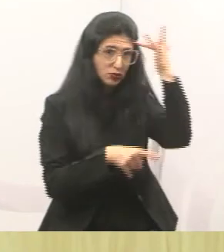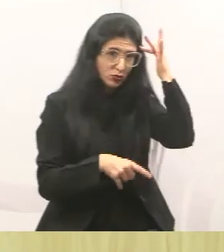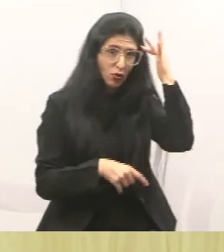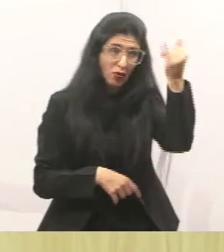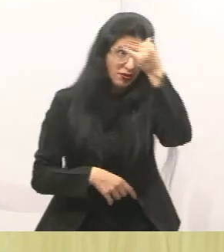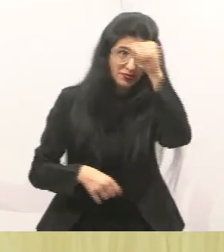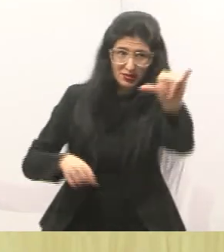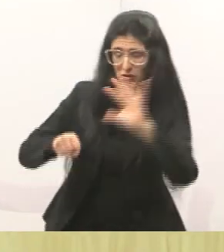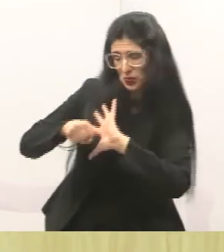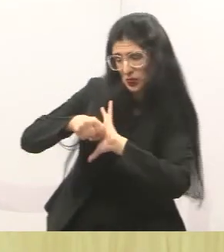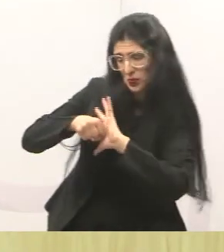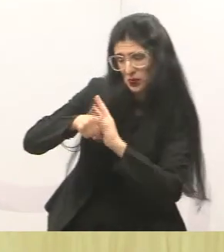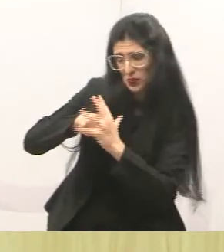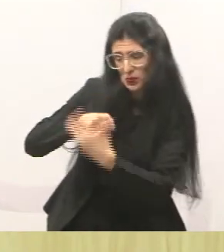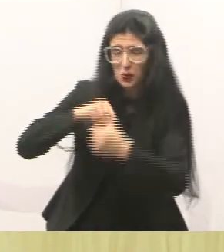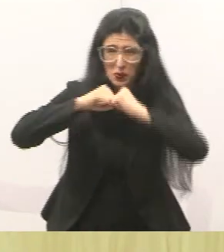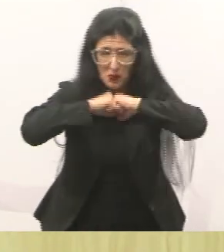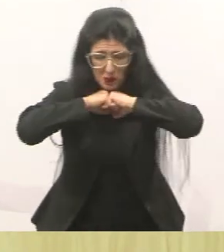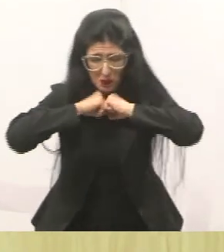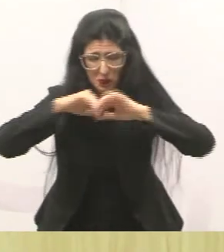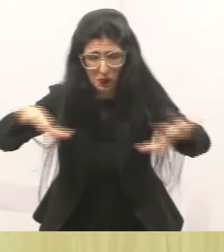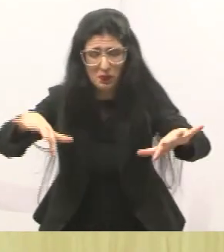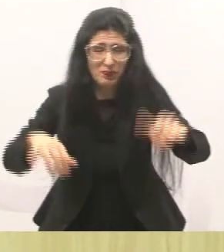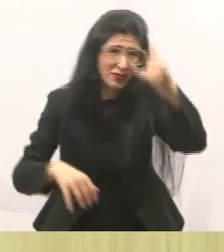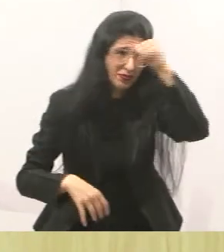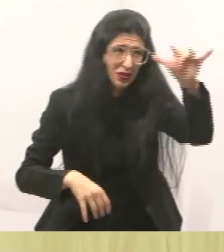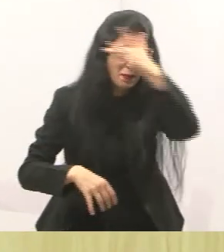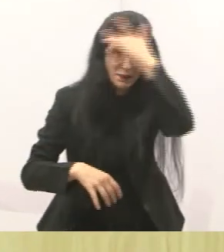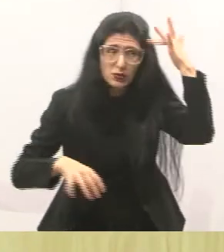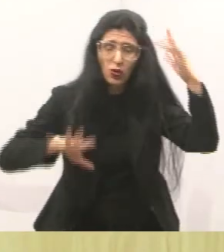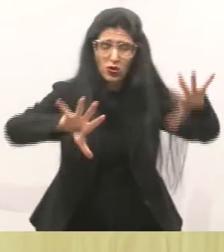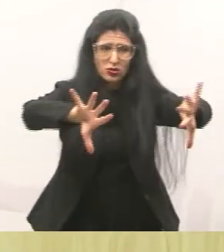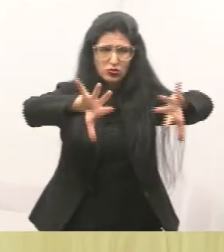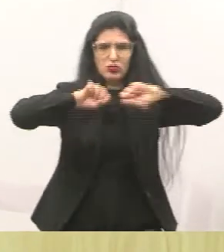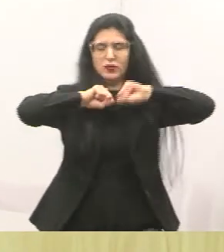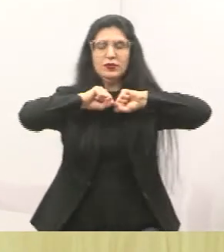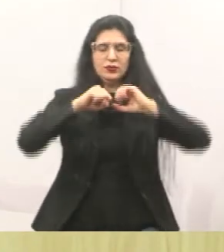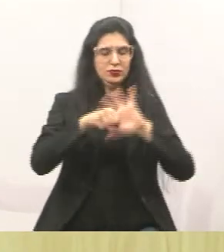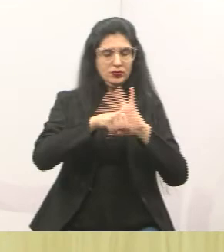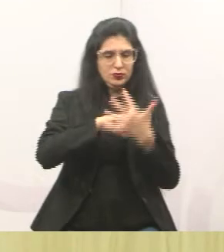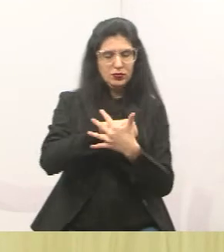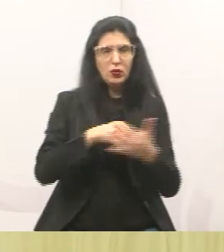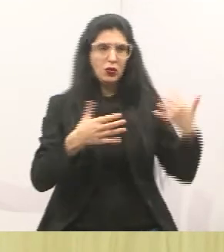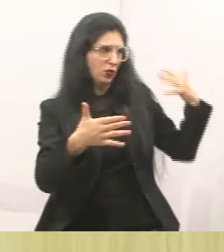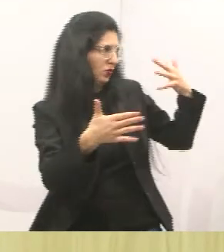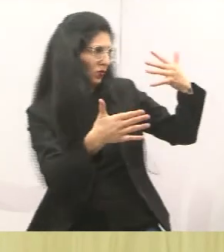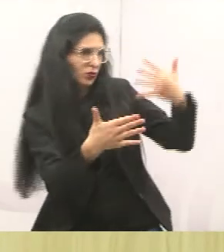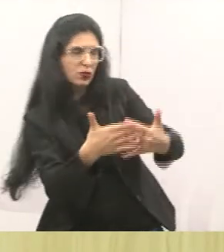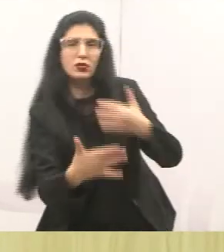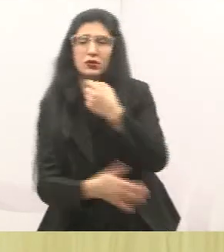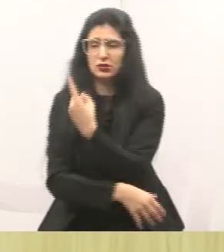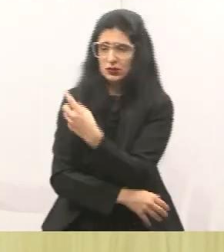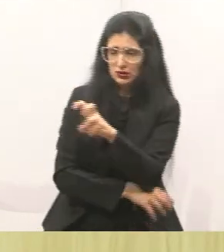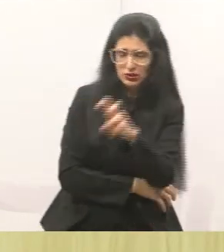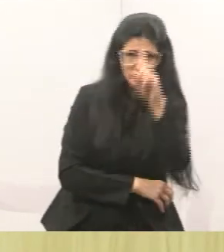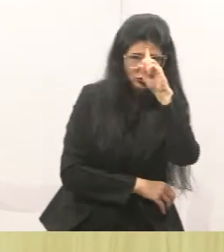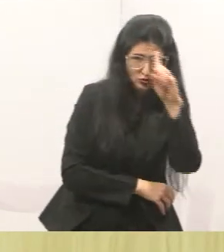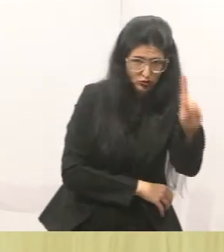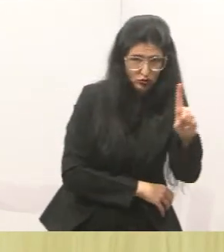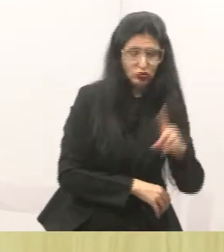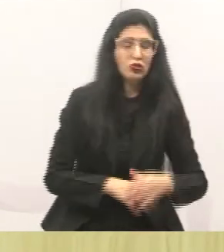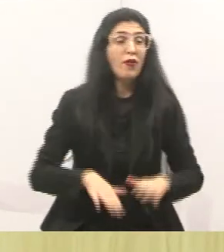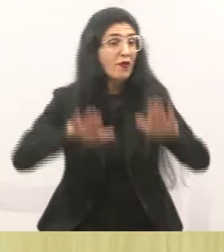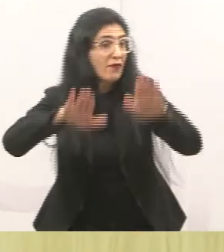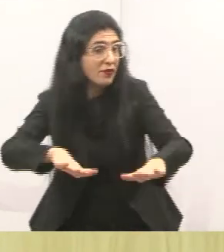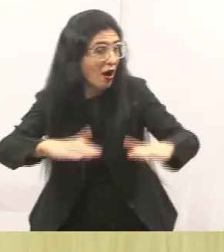da patologia Covid-19 nos primeiros 15 dias foram mais rigorosas e tiveram